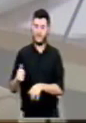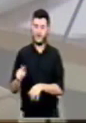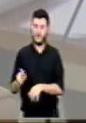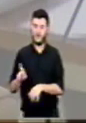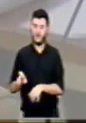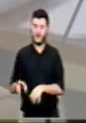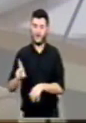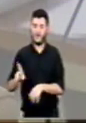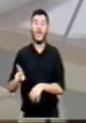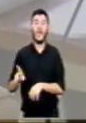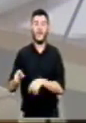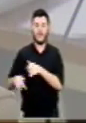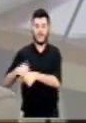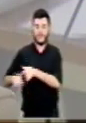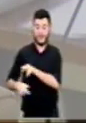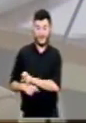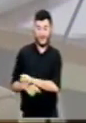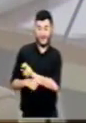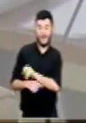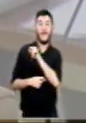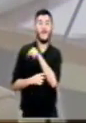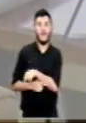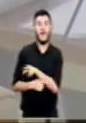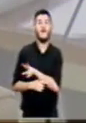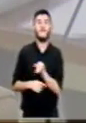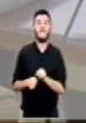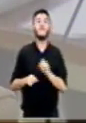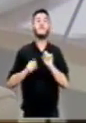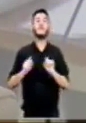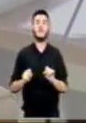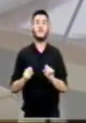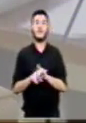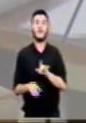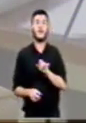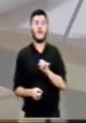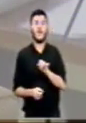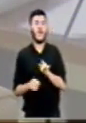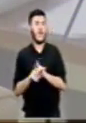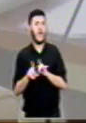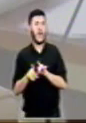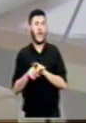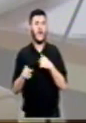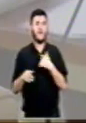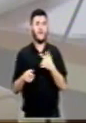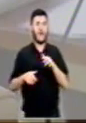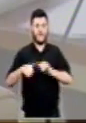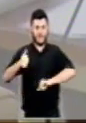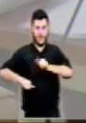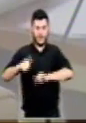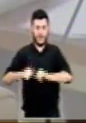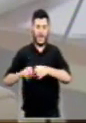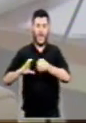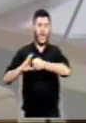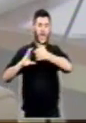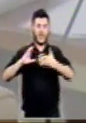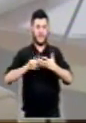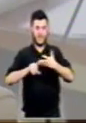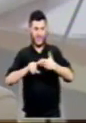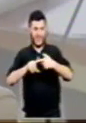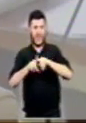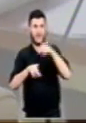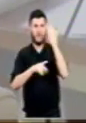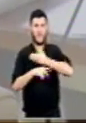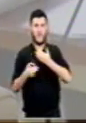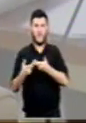matéria atinente à ausência de elemento subjetivo quanto aos parlamentares que teriam ordenado atos